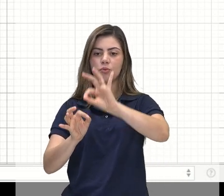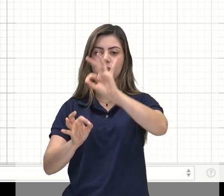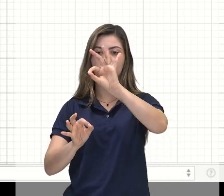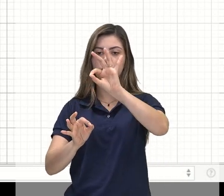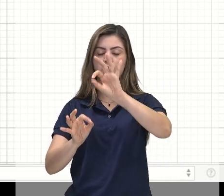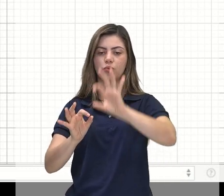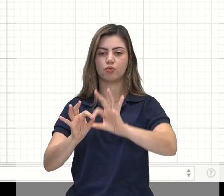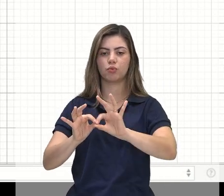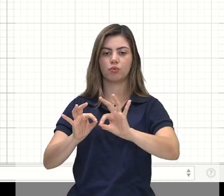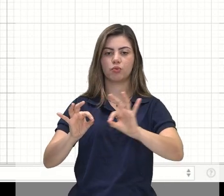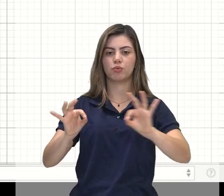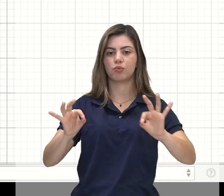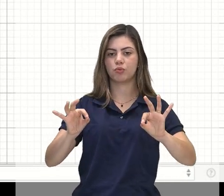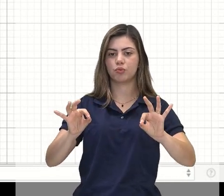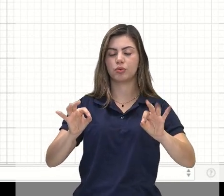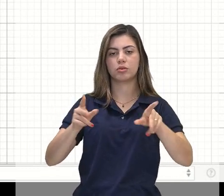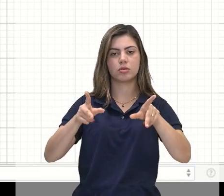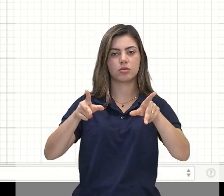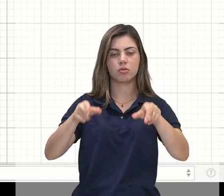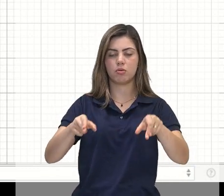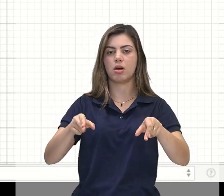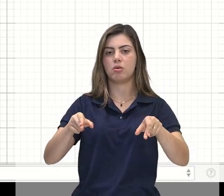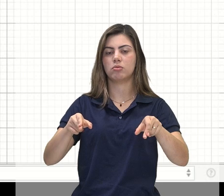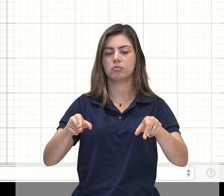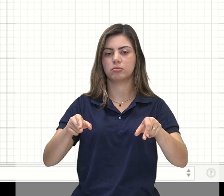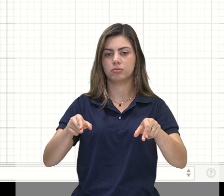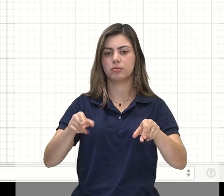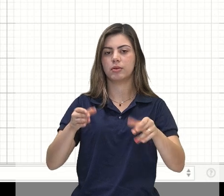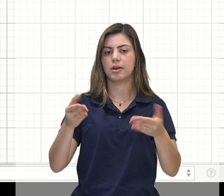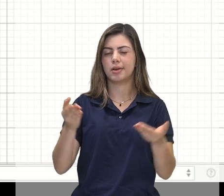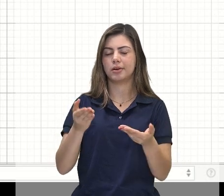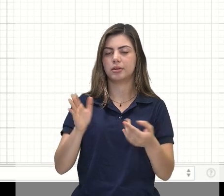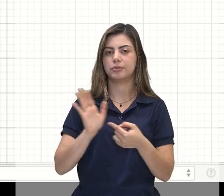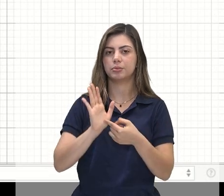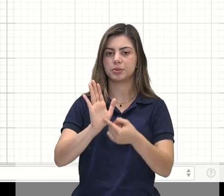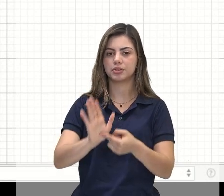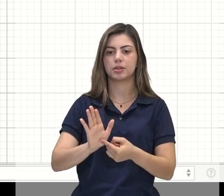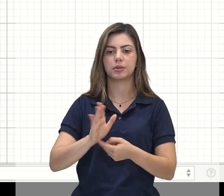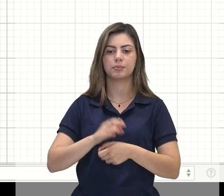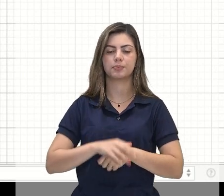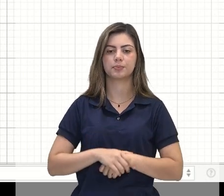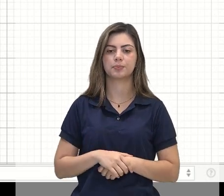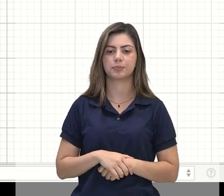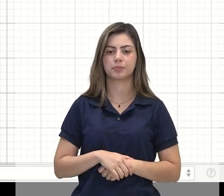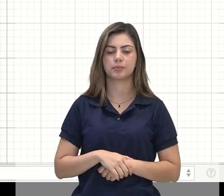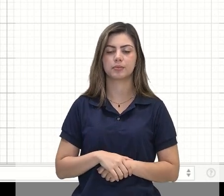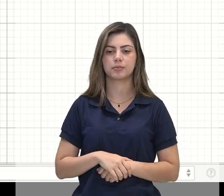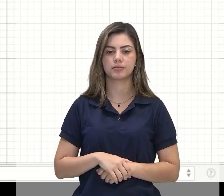distância, tanto de um como do outro, certo?